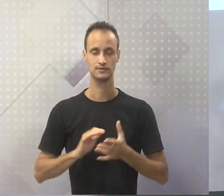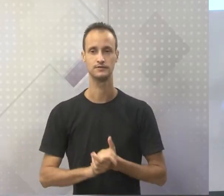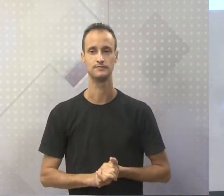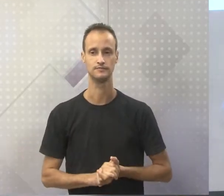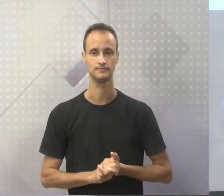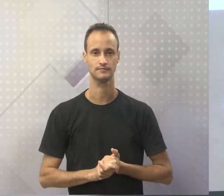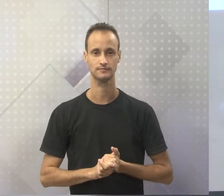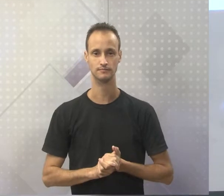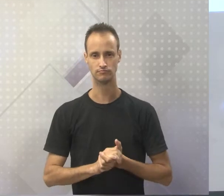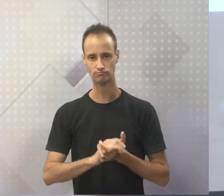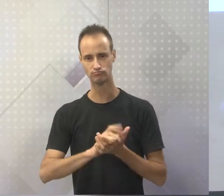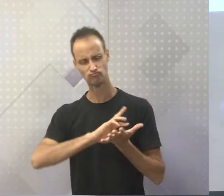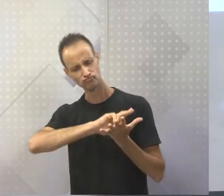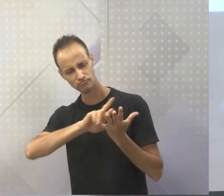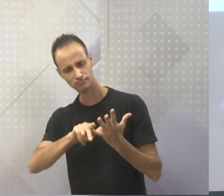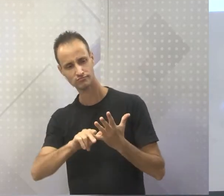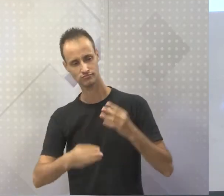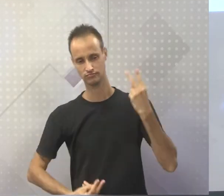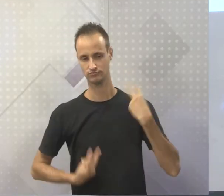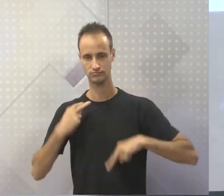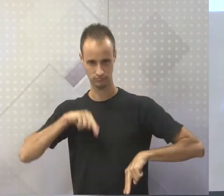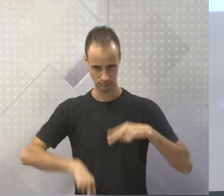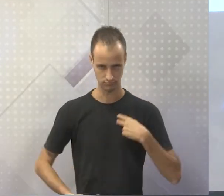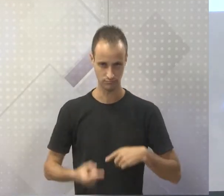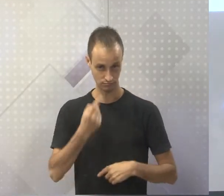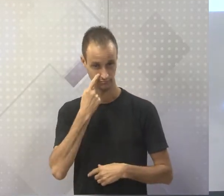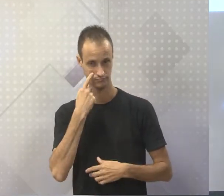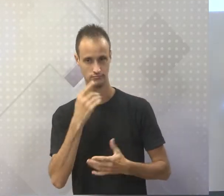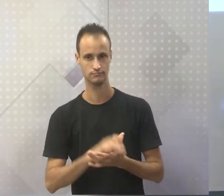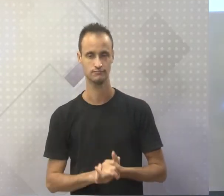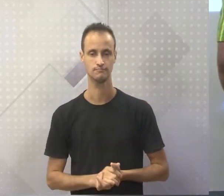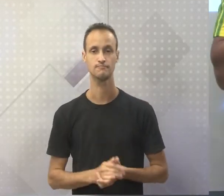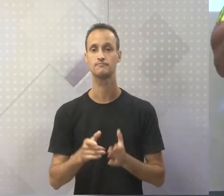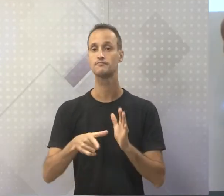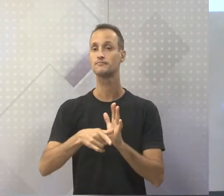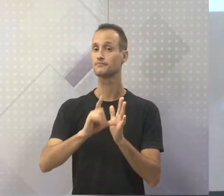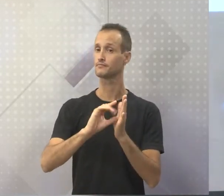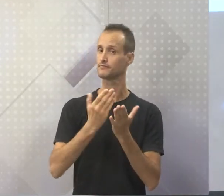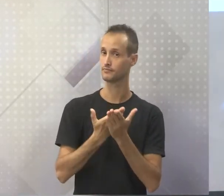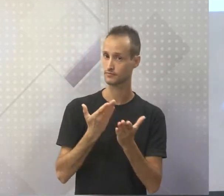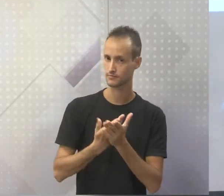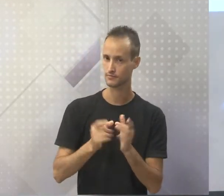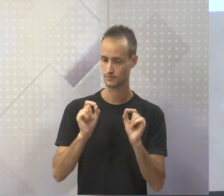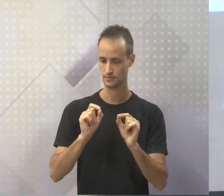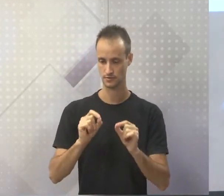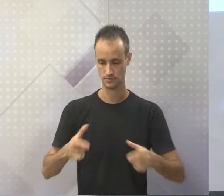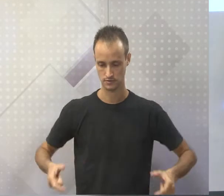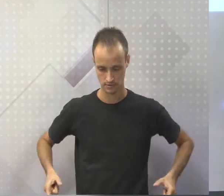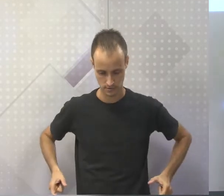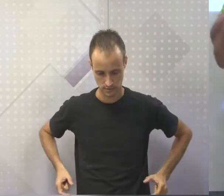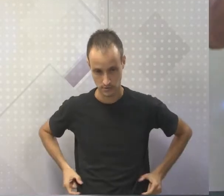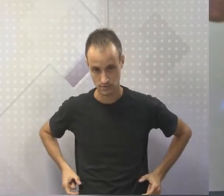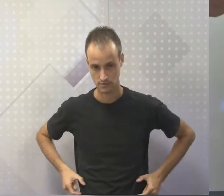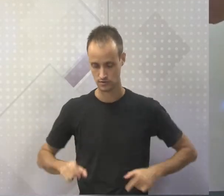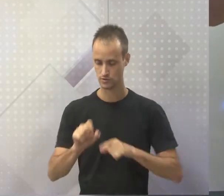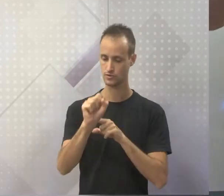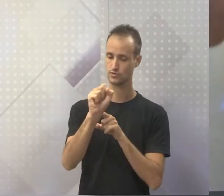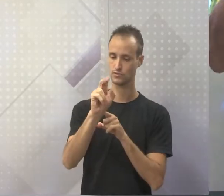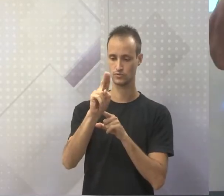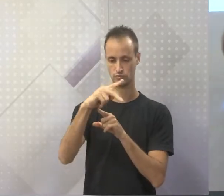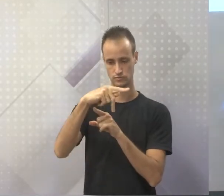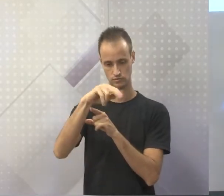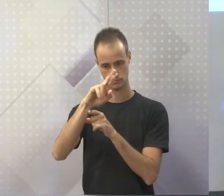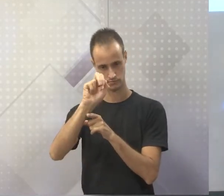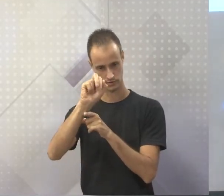ver outros hormônios bem interessantes. Dá uma olhada. Na aula passada, ficamos em suprarrenais. Supra é